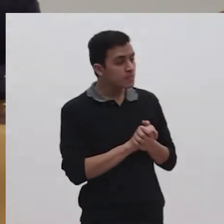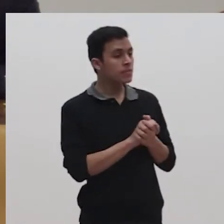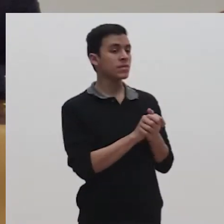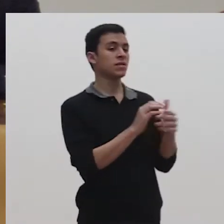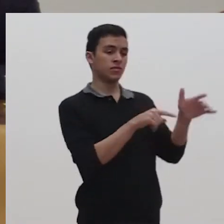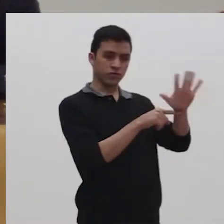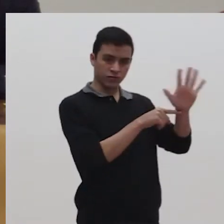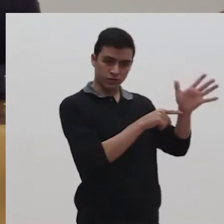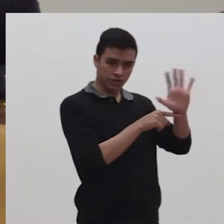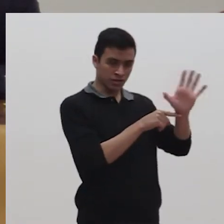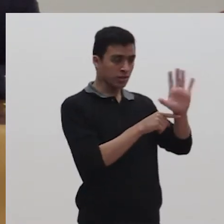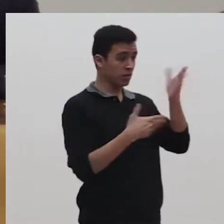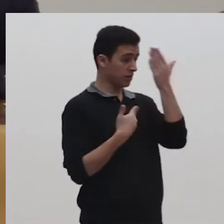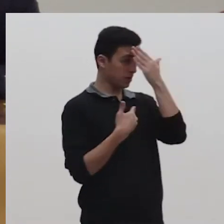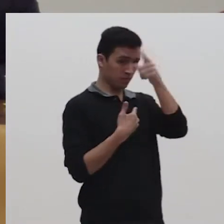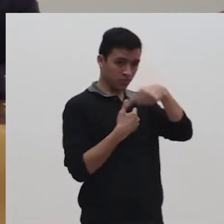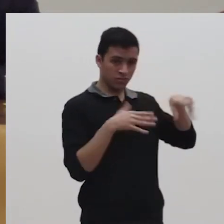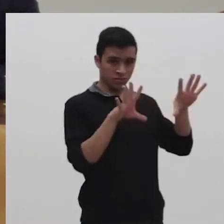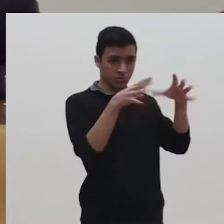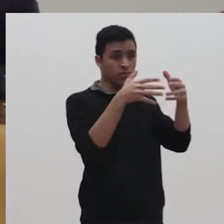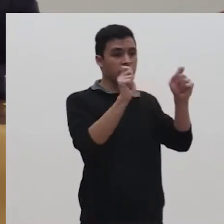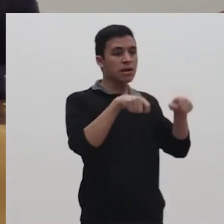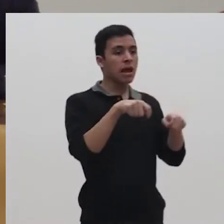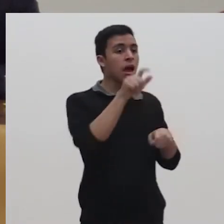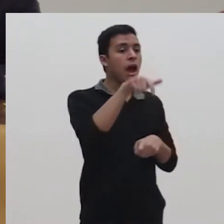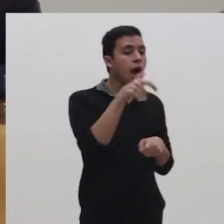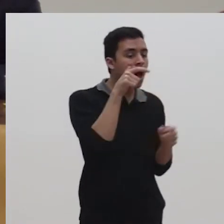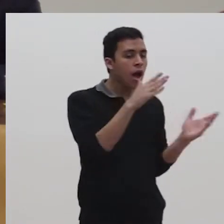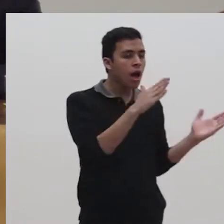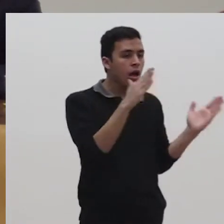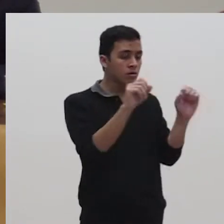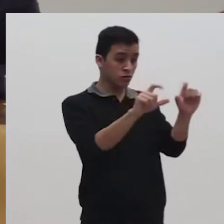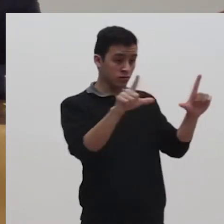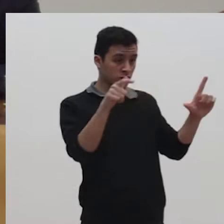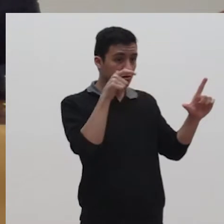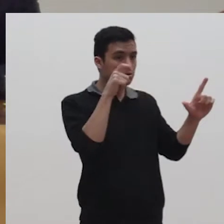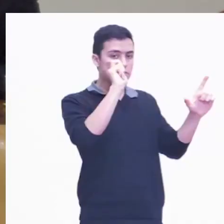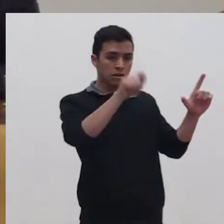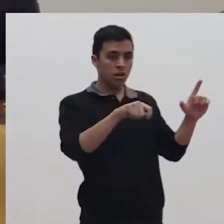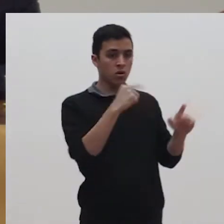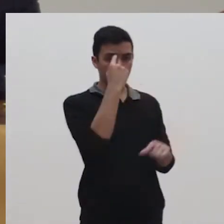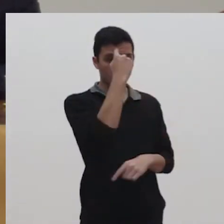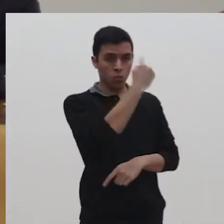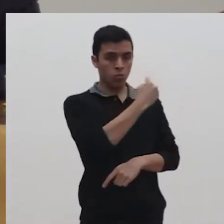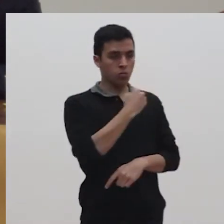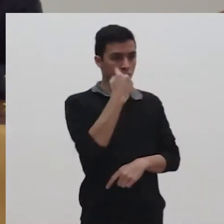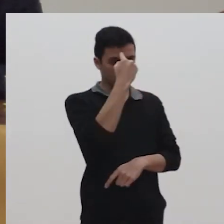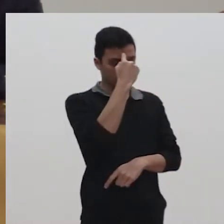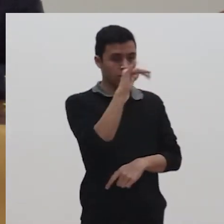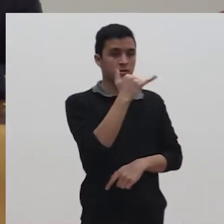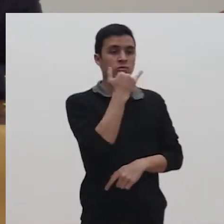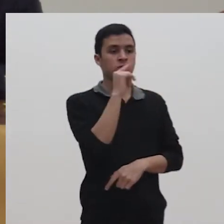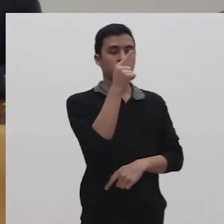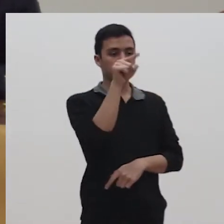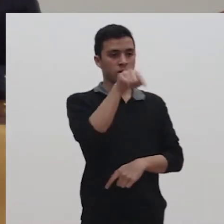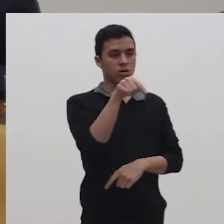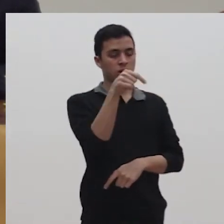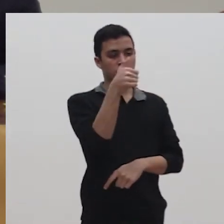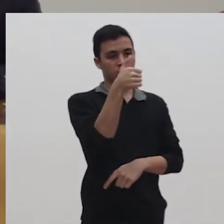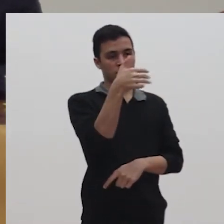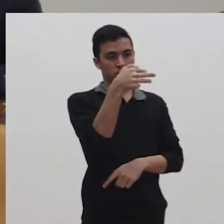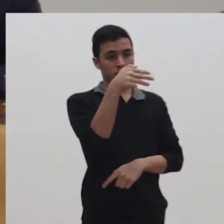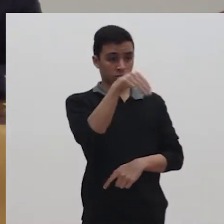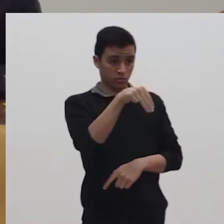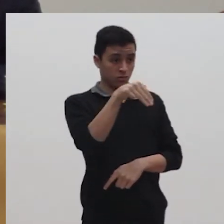da CPC, que a gente agradece, quem quiser conferir, então, está lá no exatamente 1 hora e 13 minutos, o